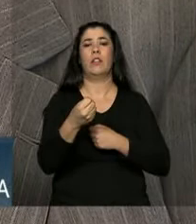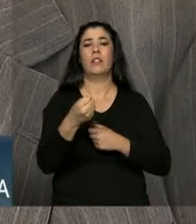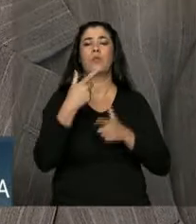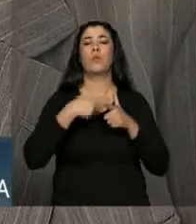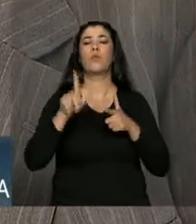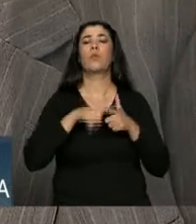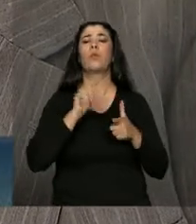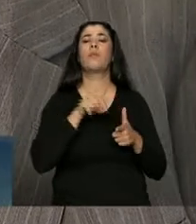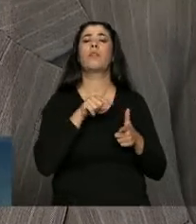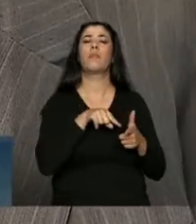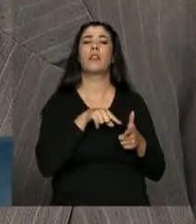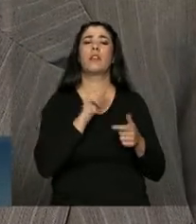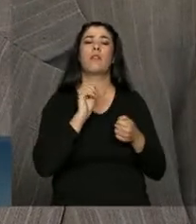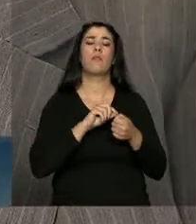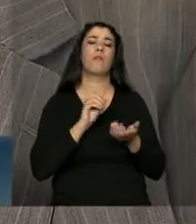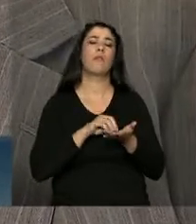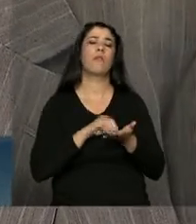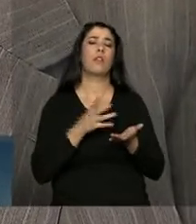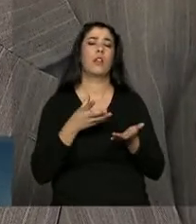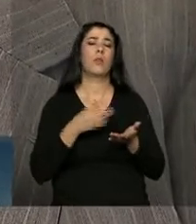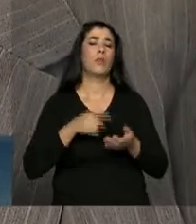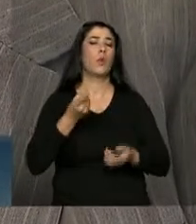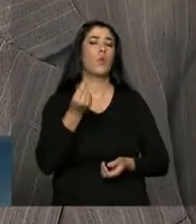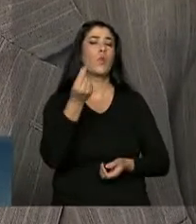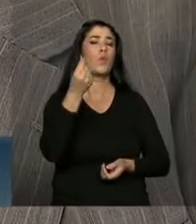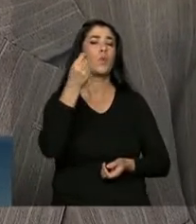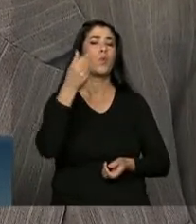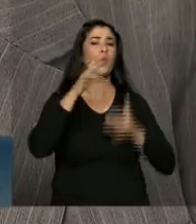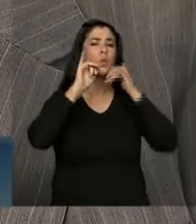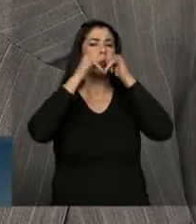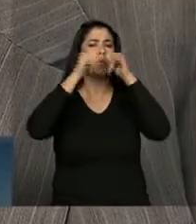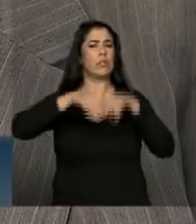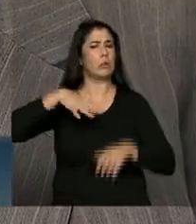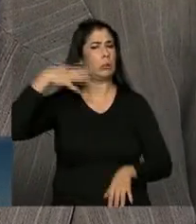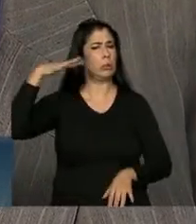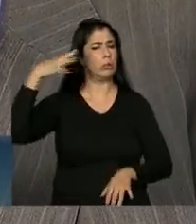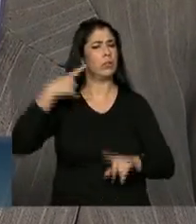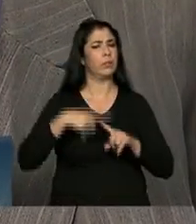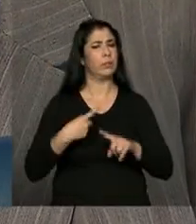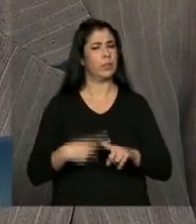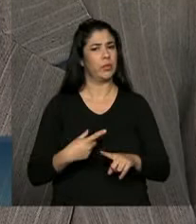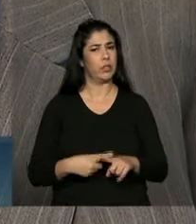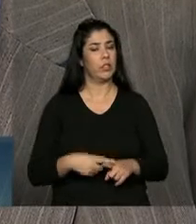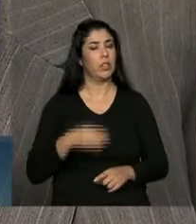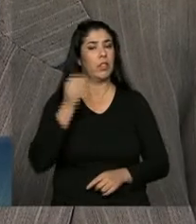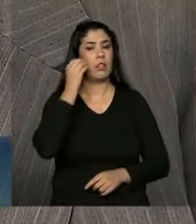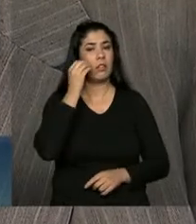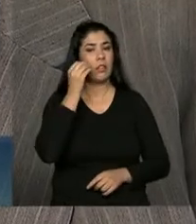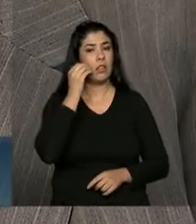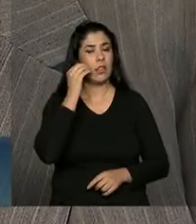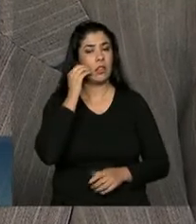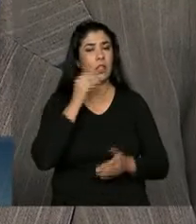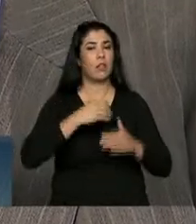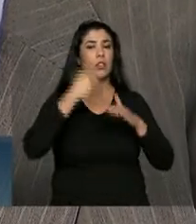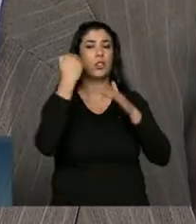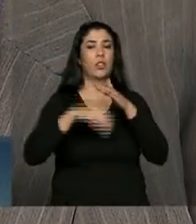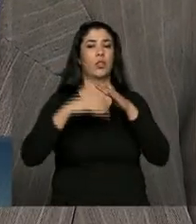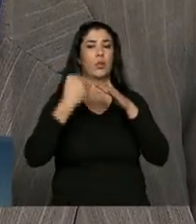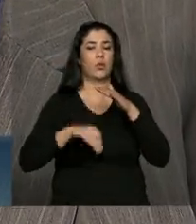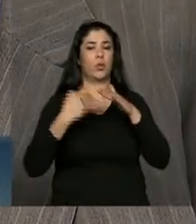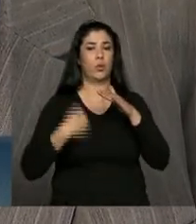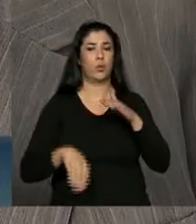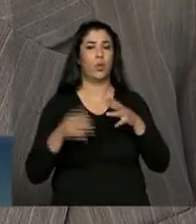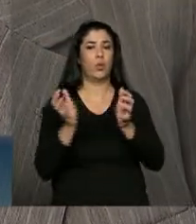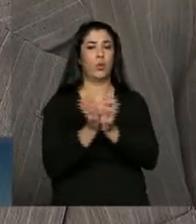impeditivos porque é o que fazia custar mais caro nós estamos desonerando com o apoio dos Estados